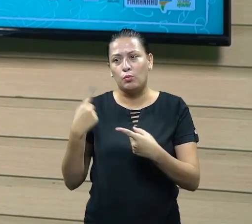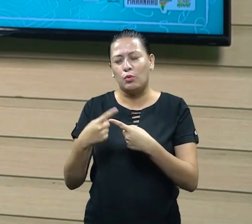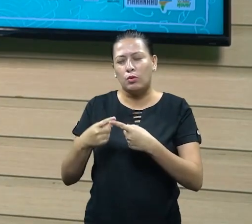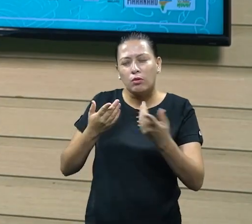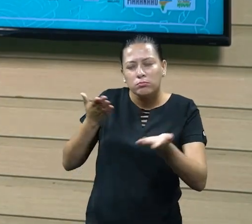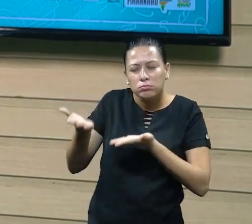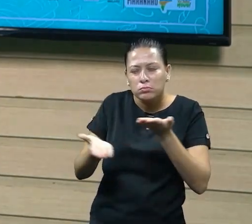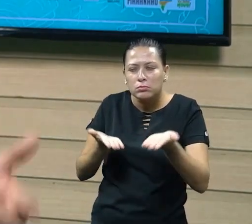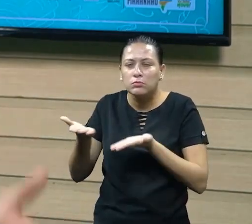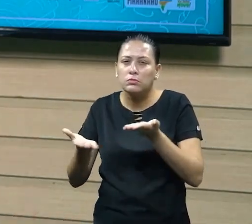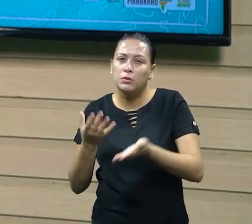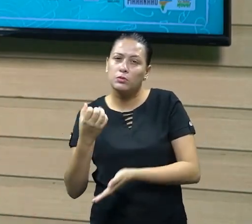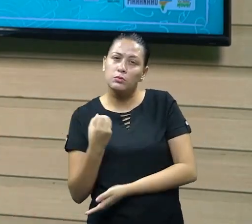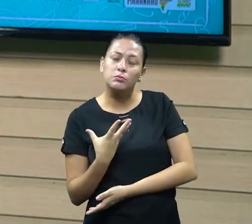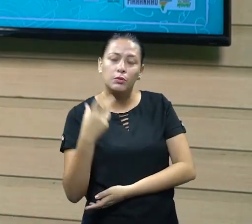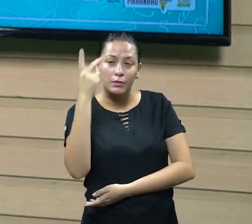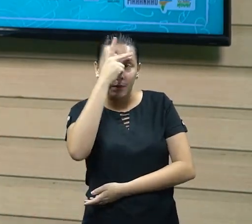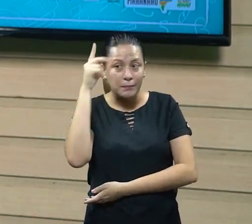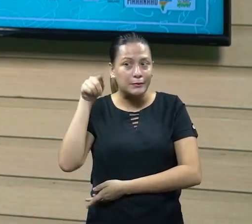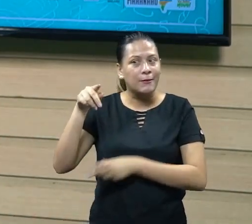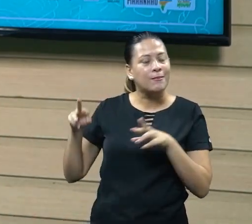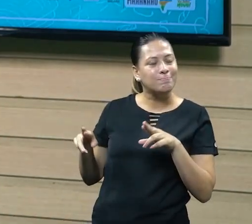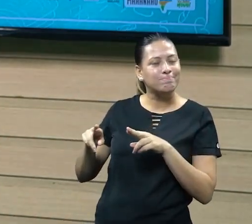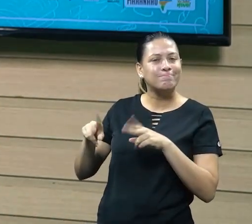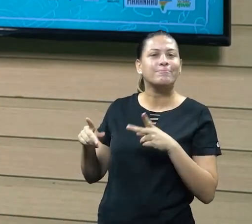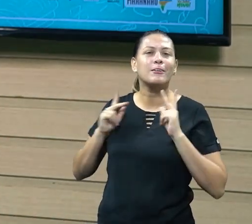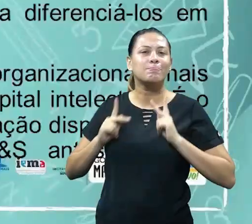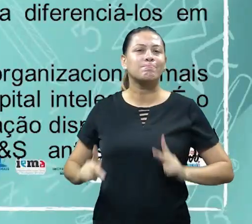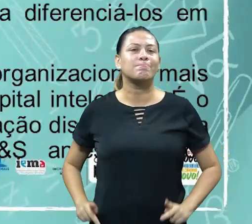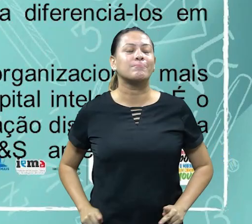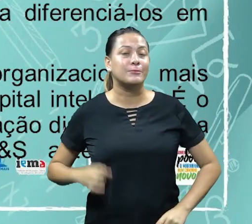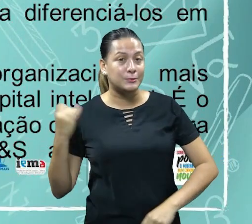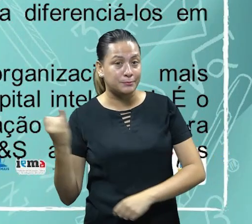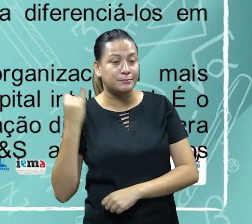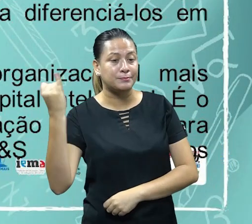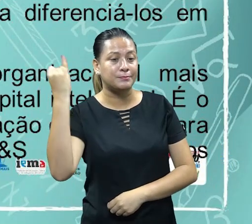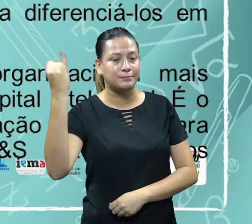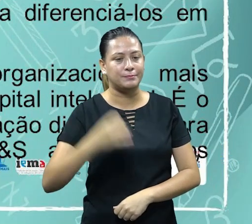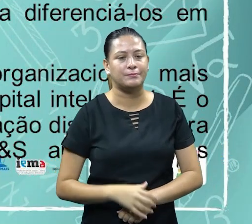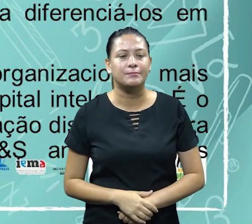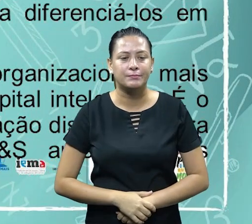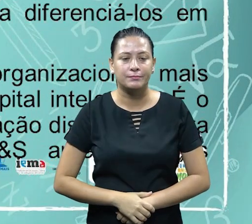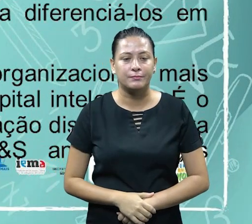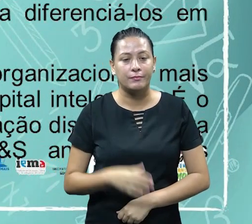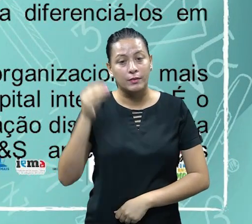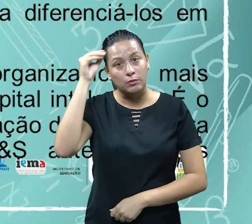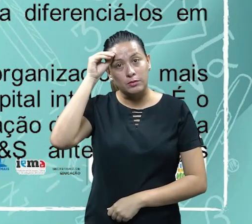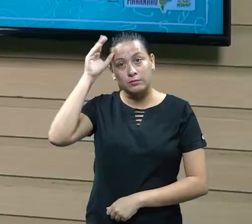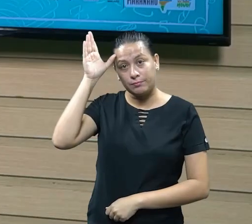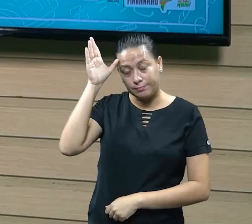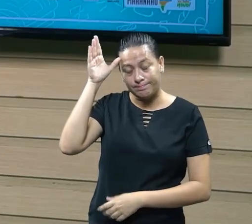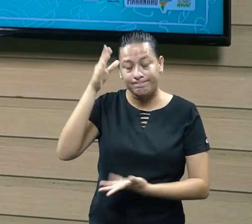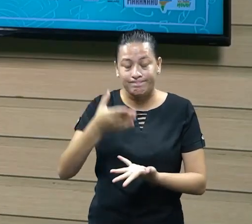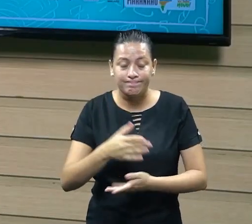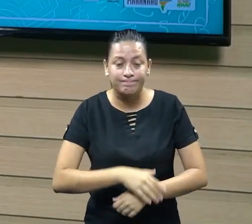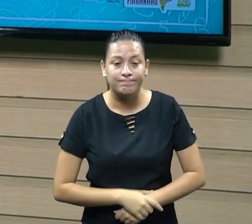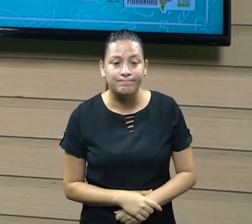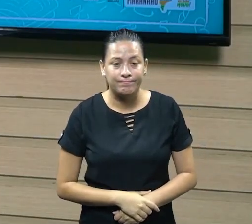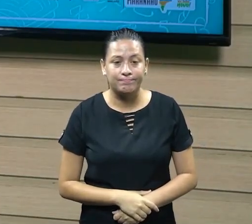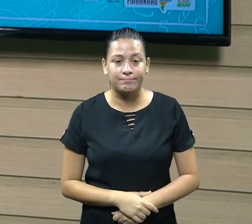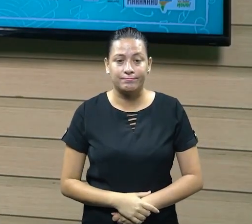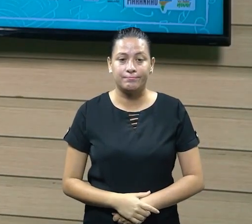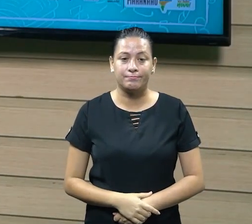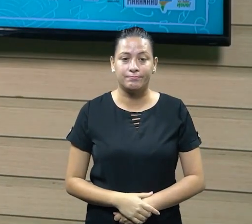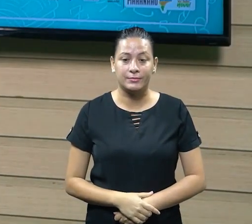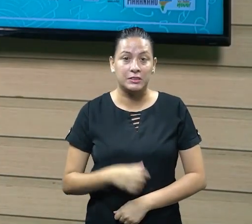porque eu vejo que a pessoa realmente é diferenciada. E isso é importante. Conhecimento, foi o que eu falei agora há pouco. Sem conhecimento